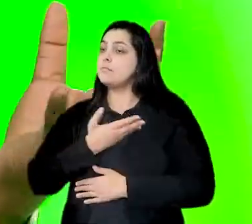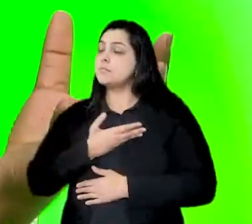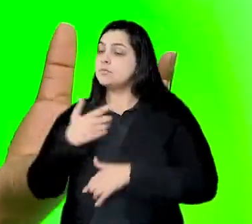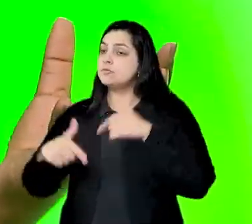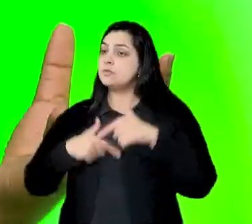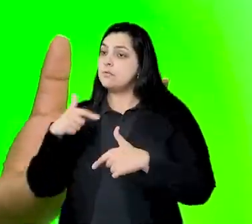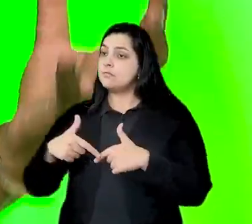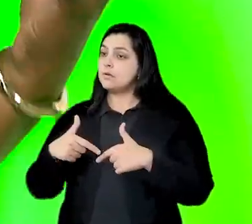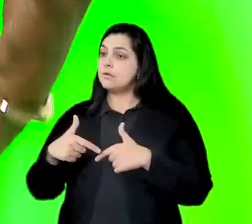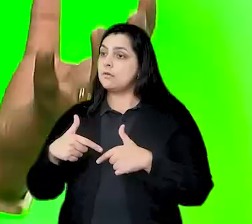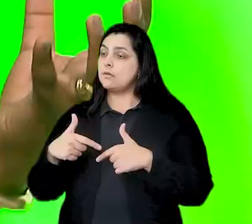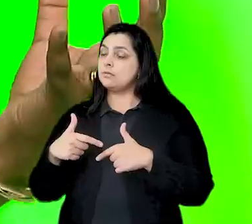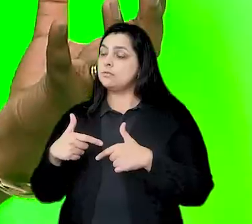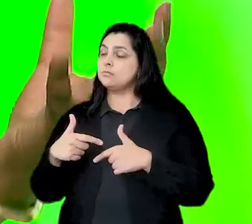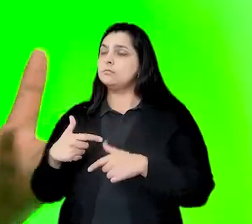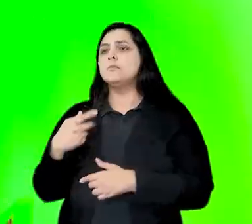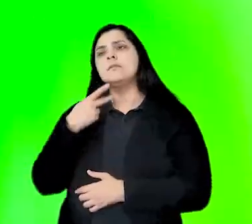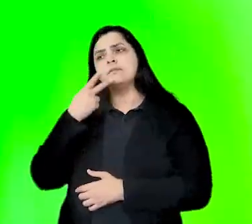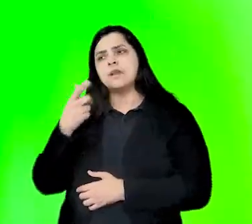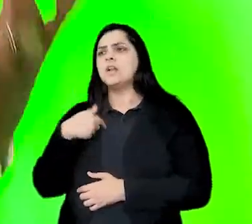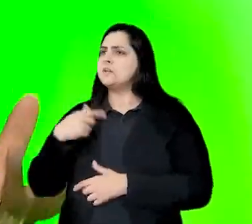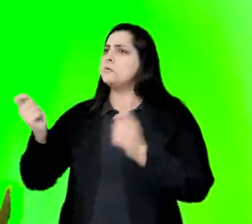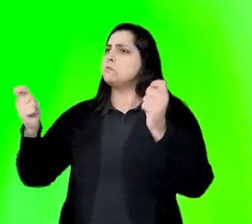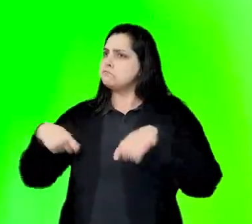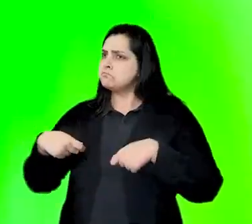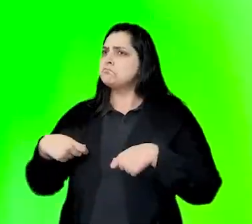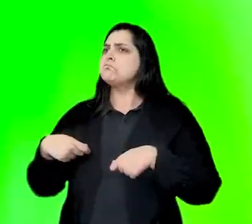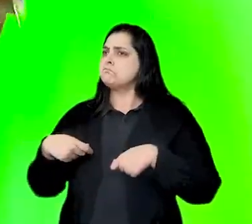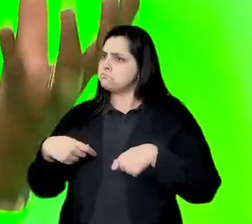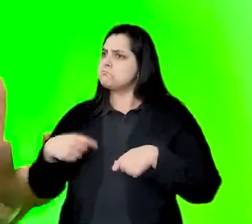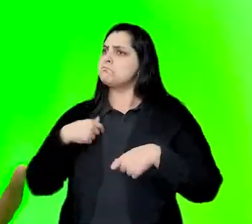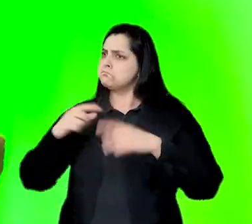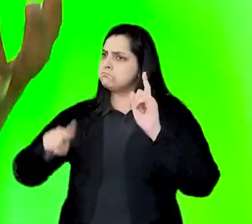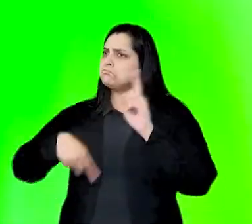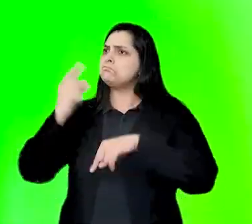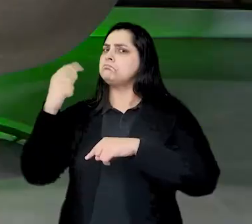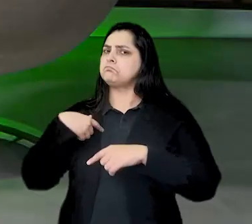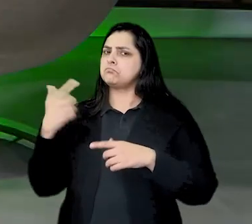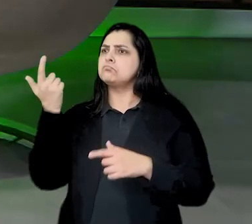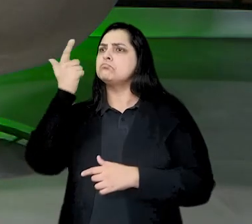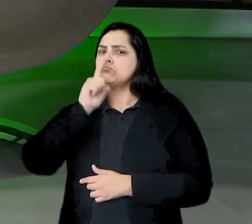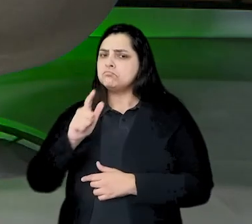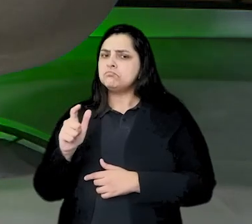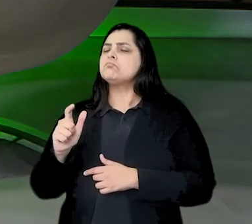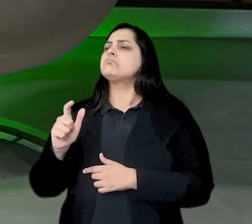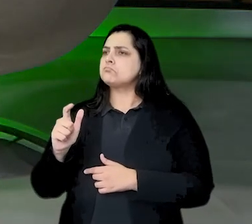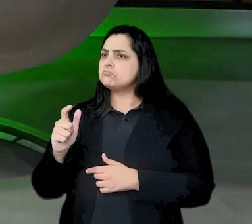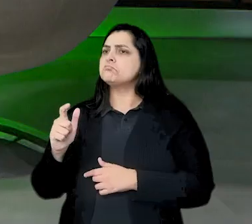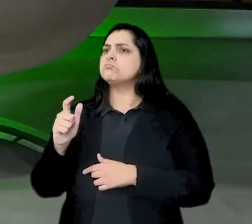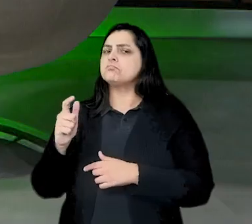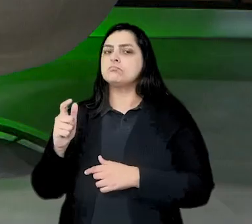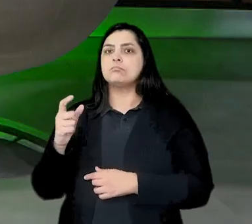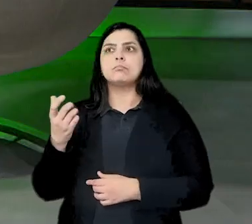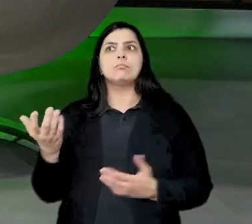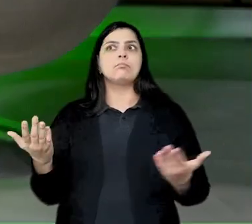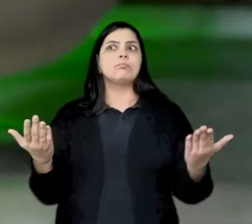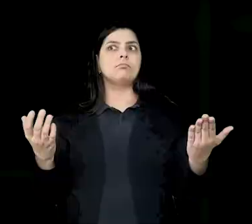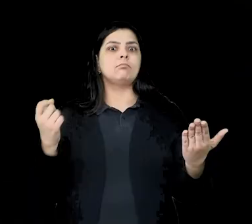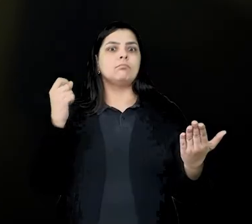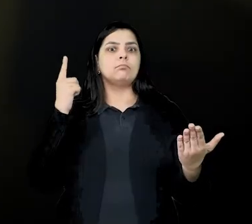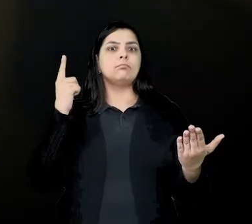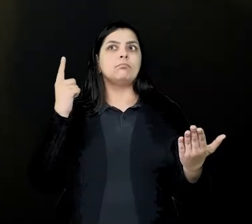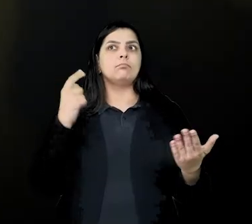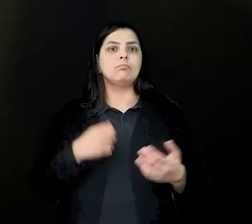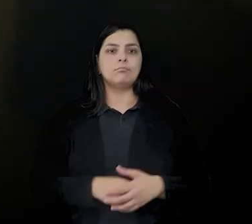meus colegas de trabalho, tem os meus pares dizendo que eu tenho potência, que eu sou capaz, de que eu posso investir em mim e ascender aqui.